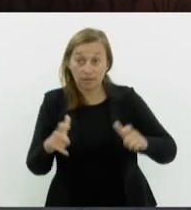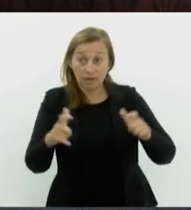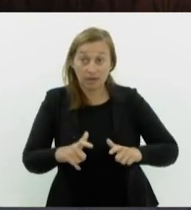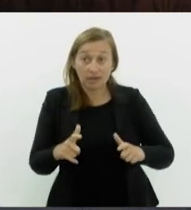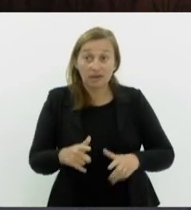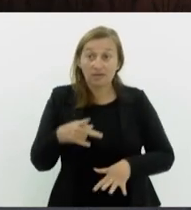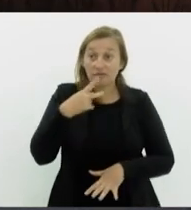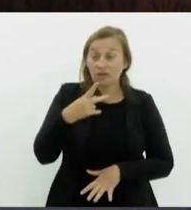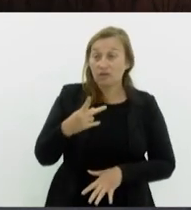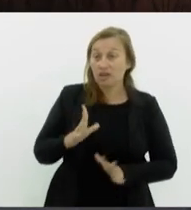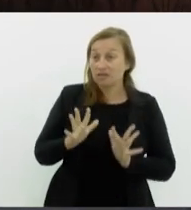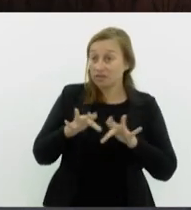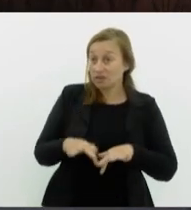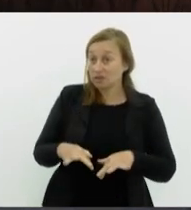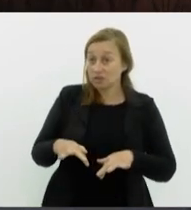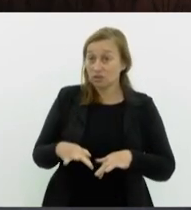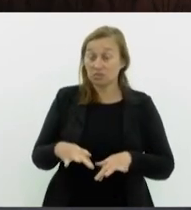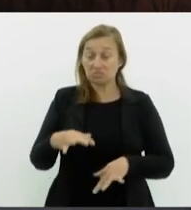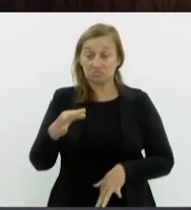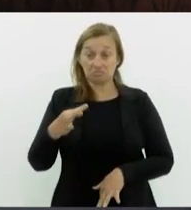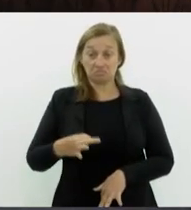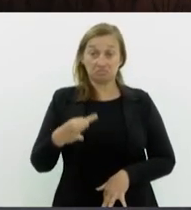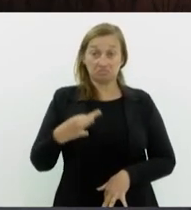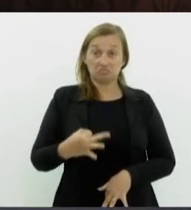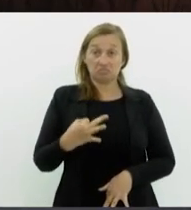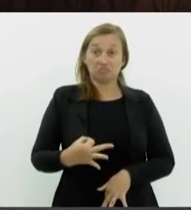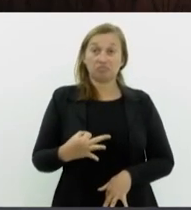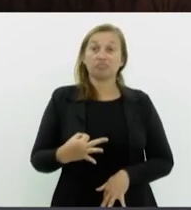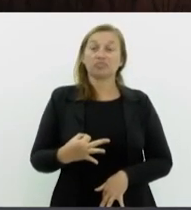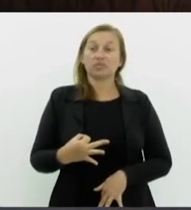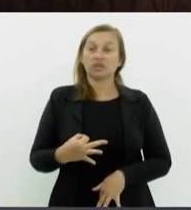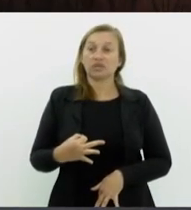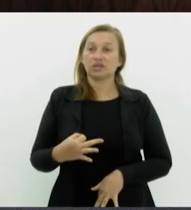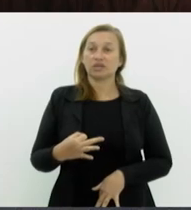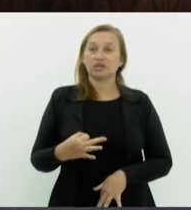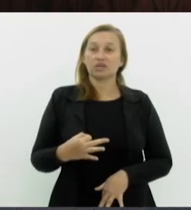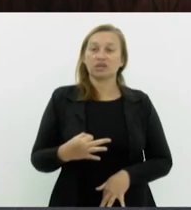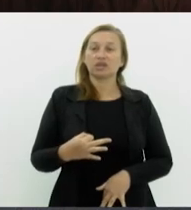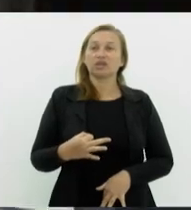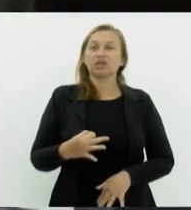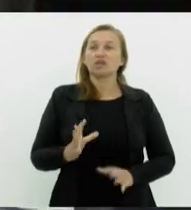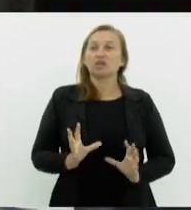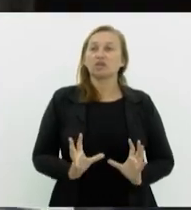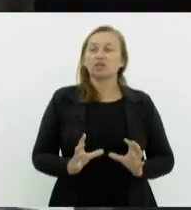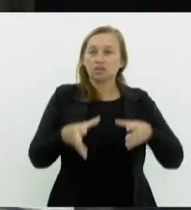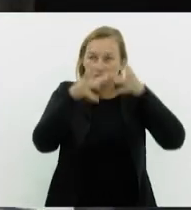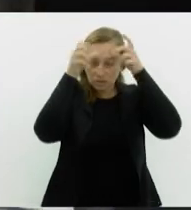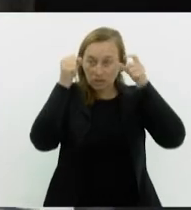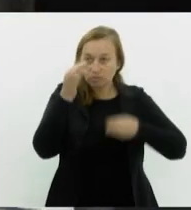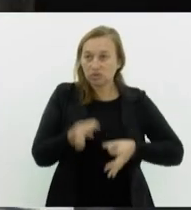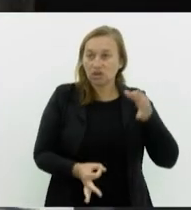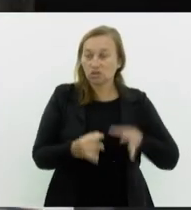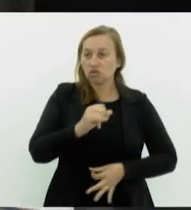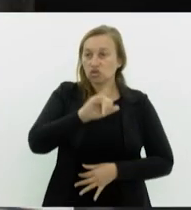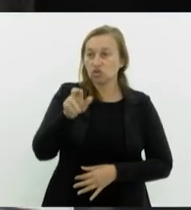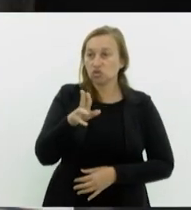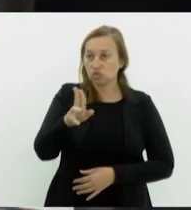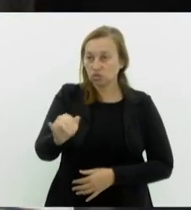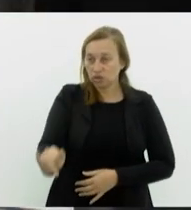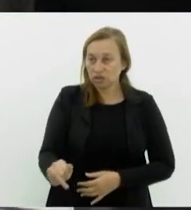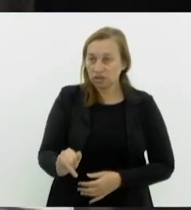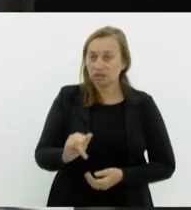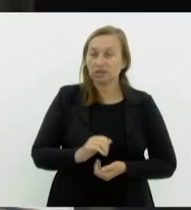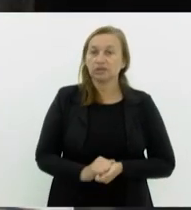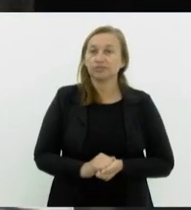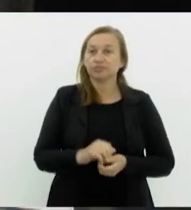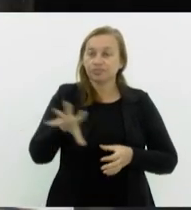ele terminou invicto, a sua passagem pelo Tribunal de Júri. por tal razão que ele foi